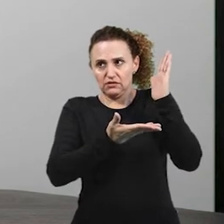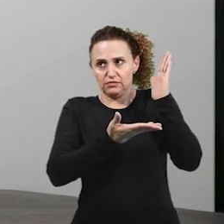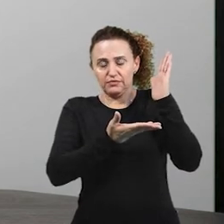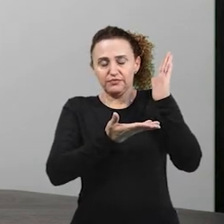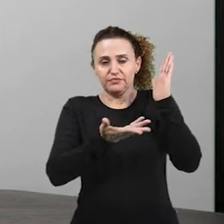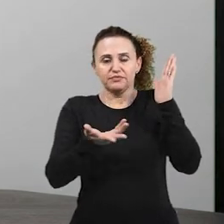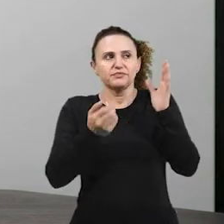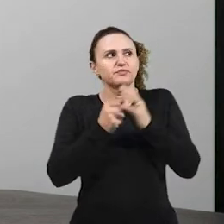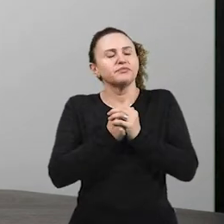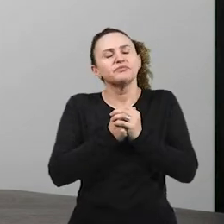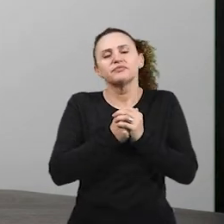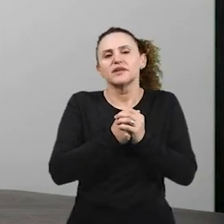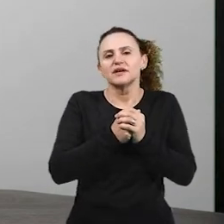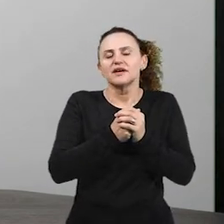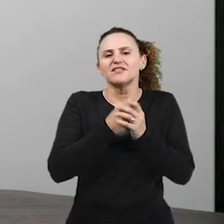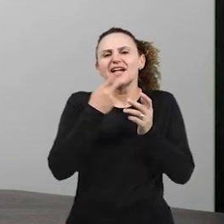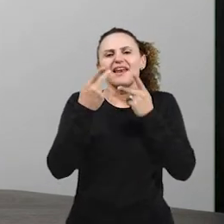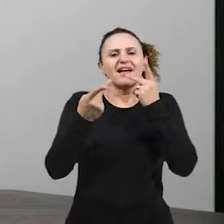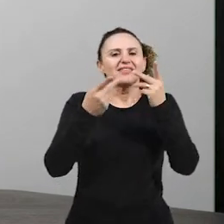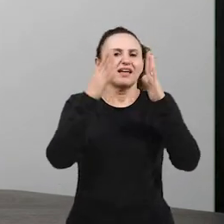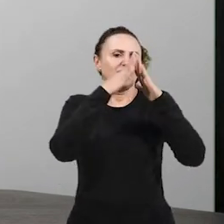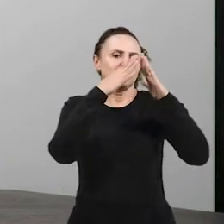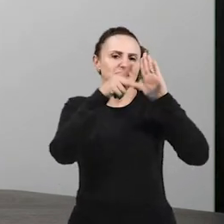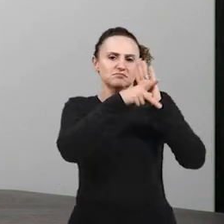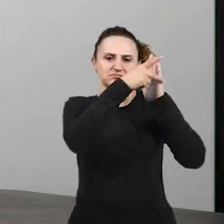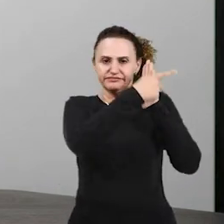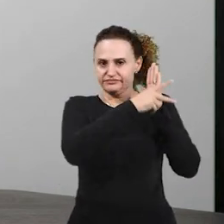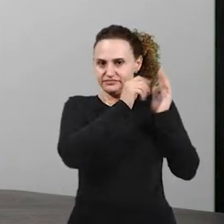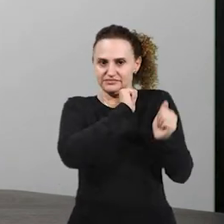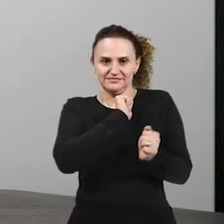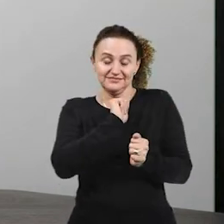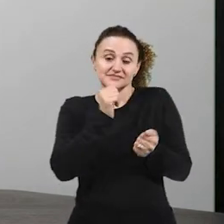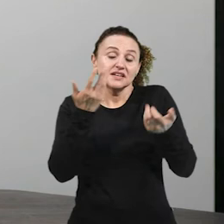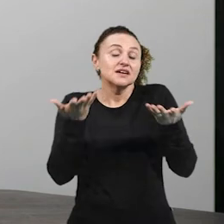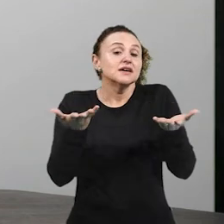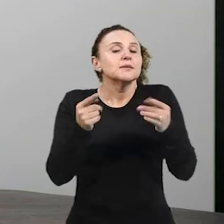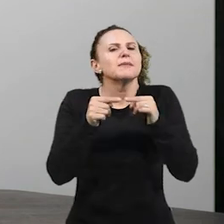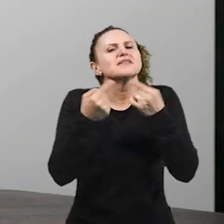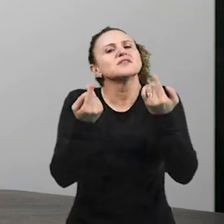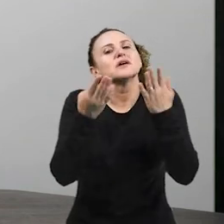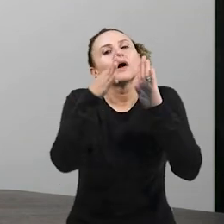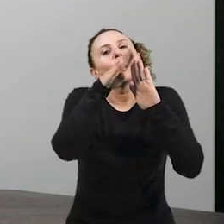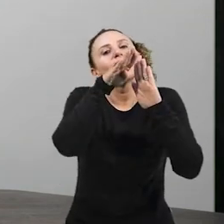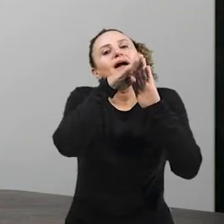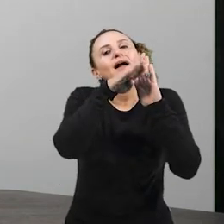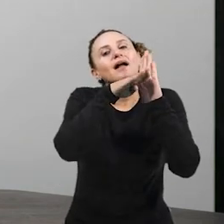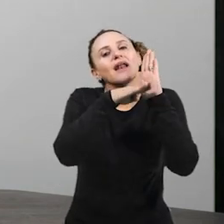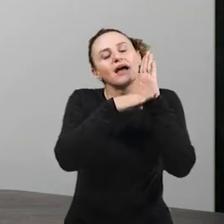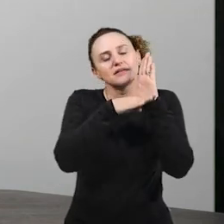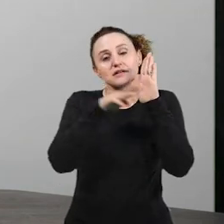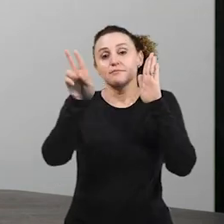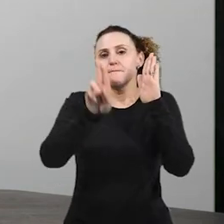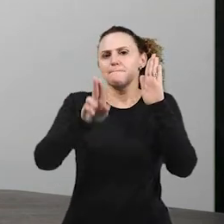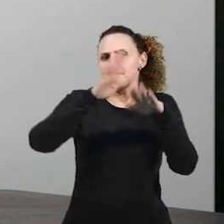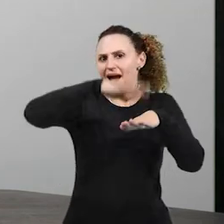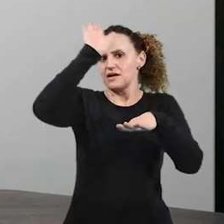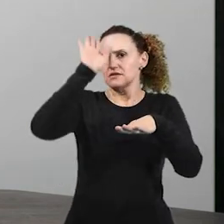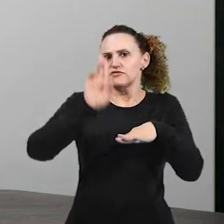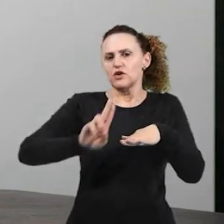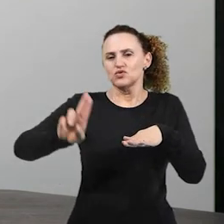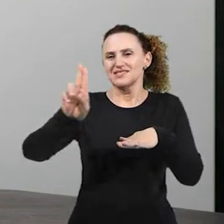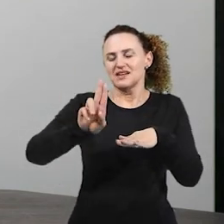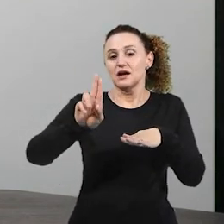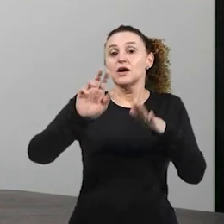a qual classe gramatical que vai é ser mais utilizada em uma descrição